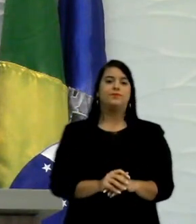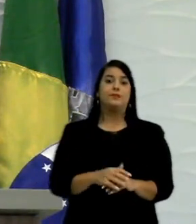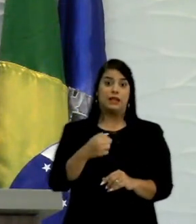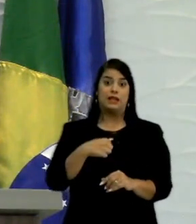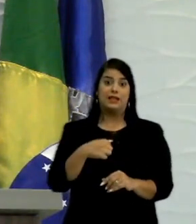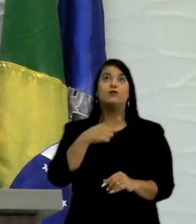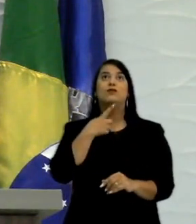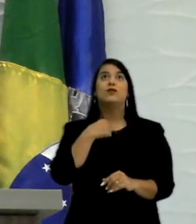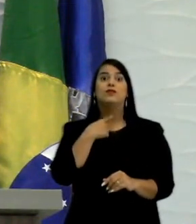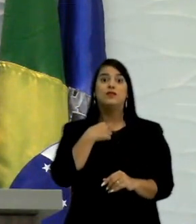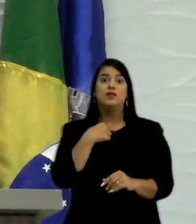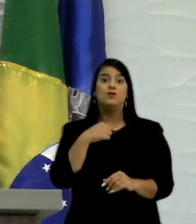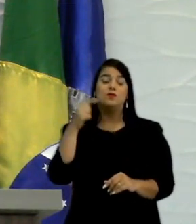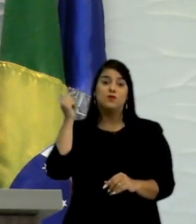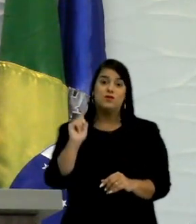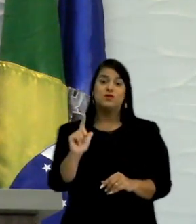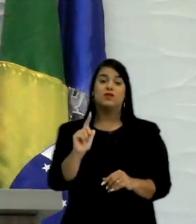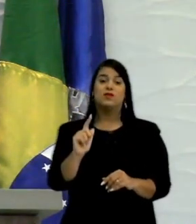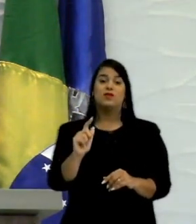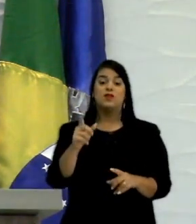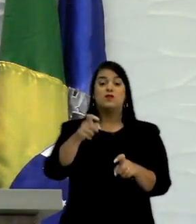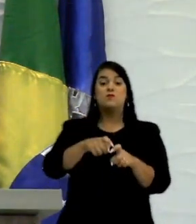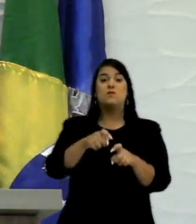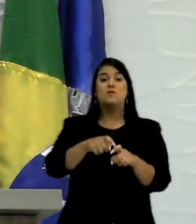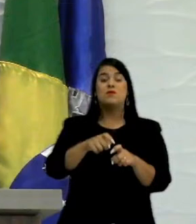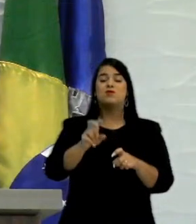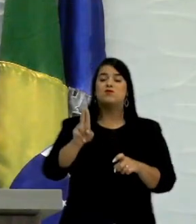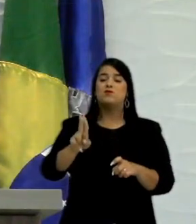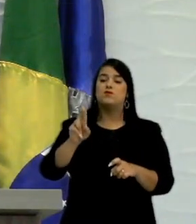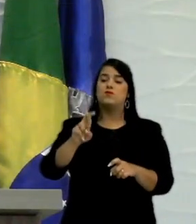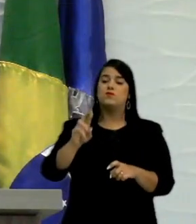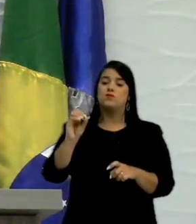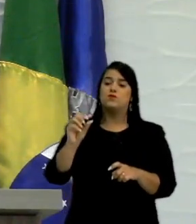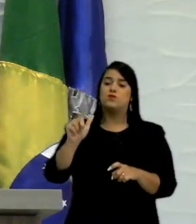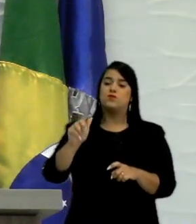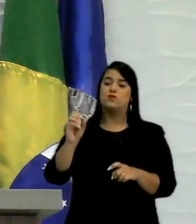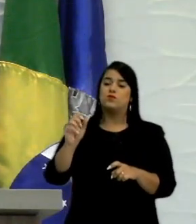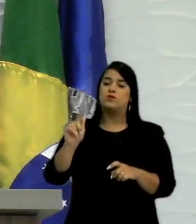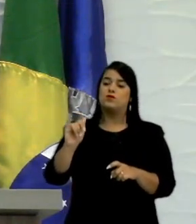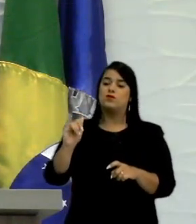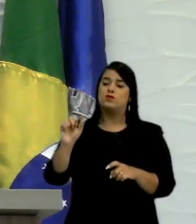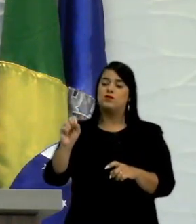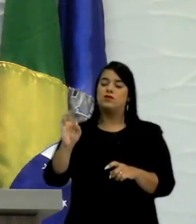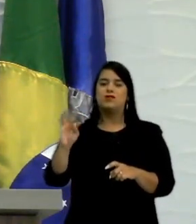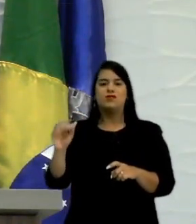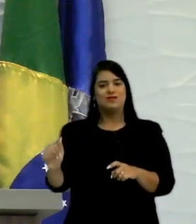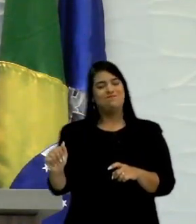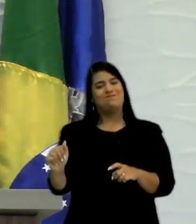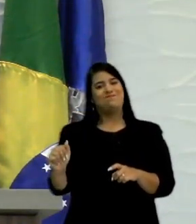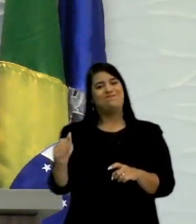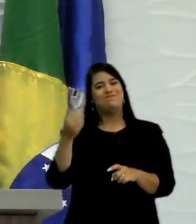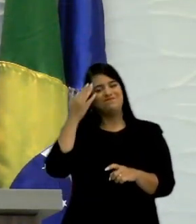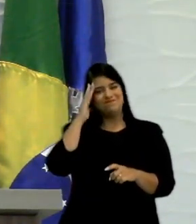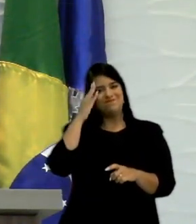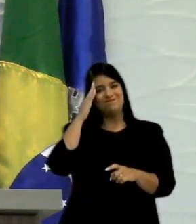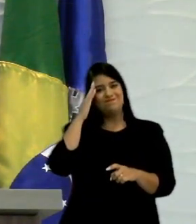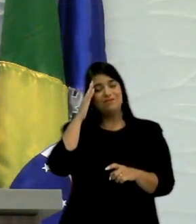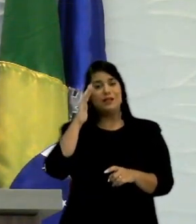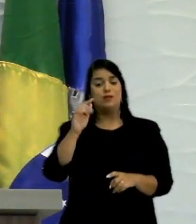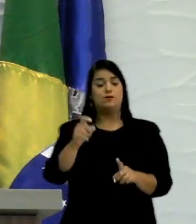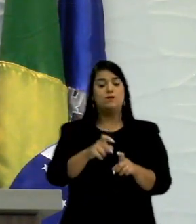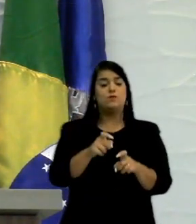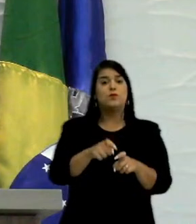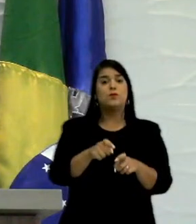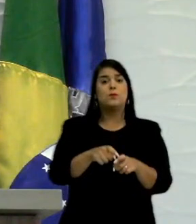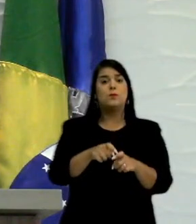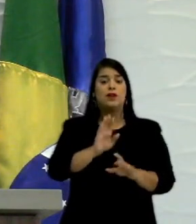um urologista aí. Eu e Pato Fera aqui, né, enchi o carro da gente. Um grande cidadão aqui em São Betesco, que eu